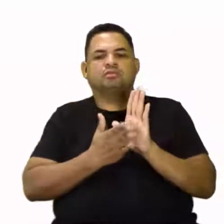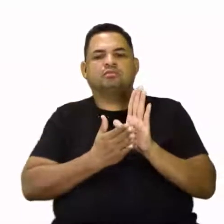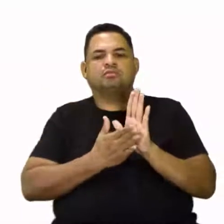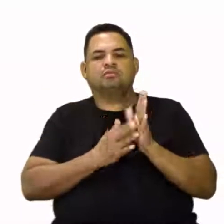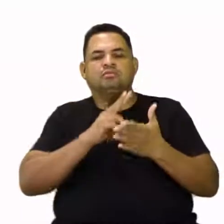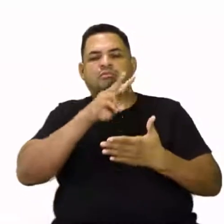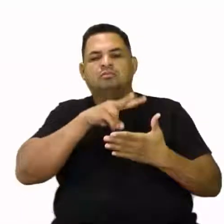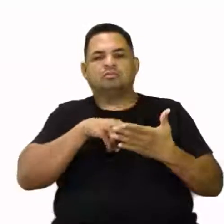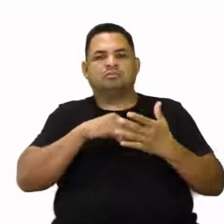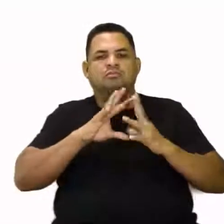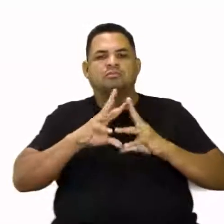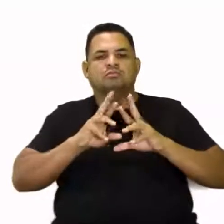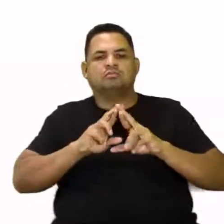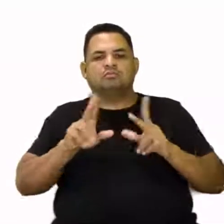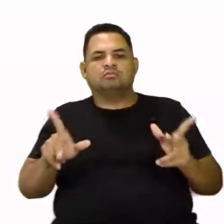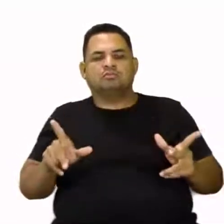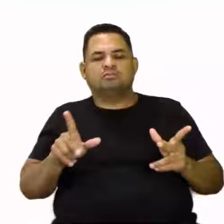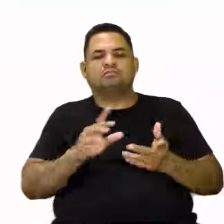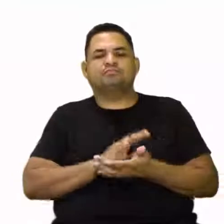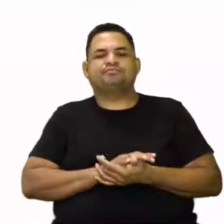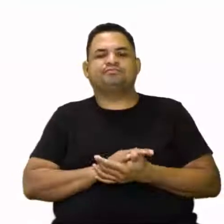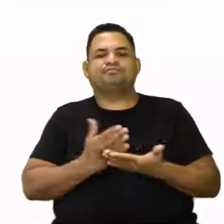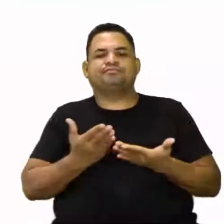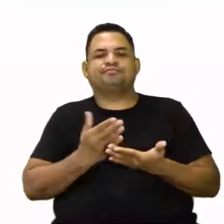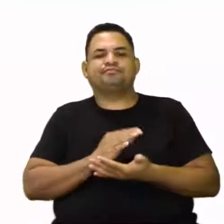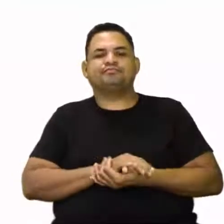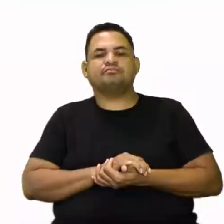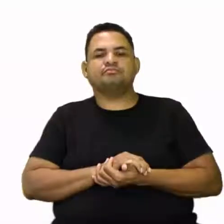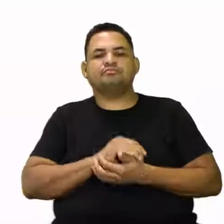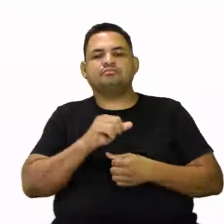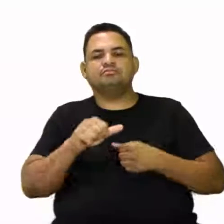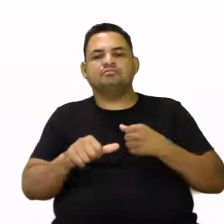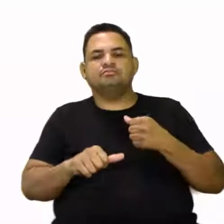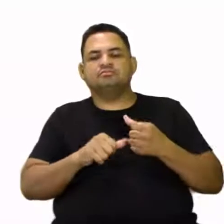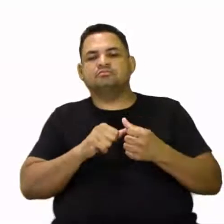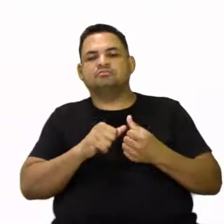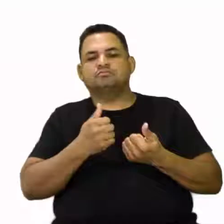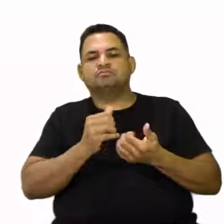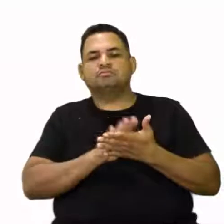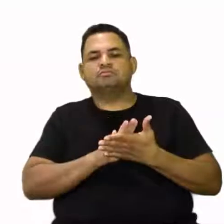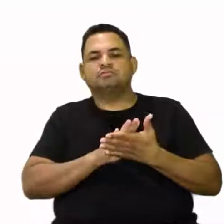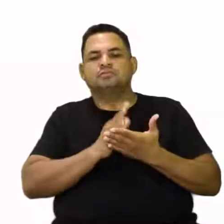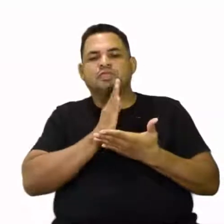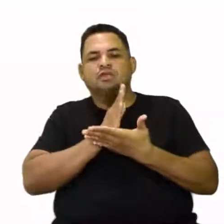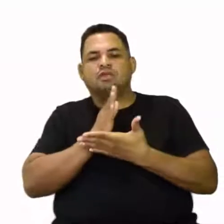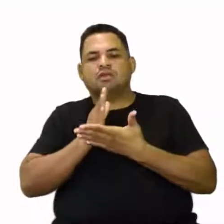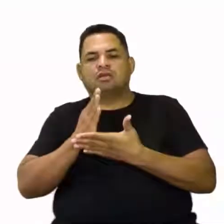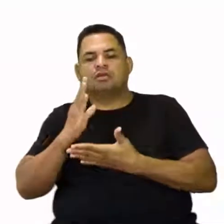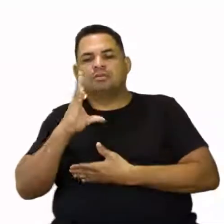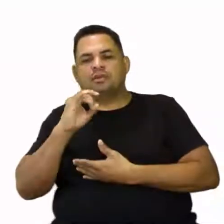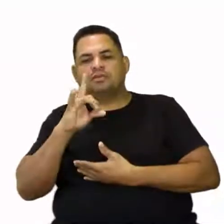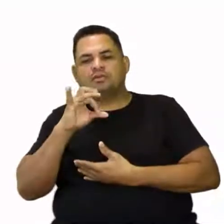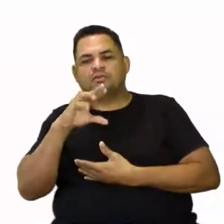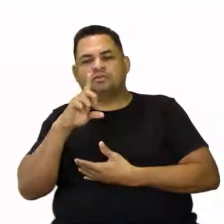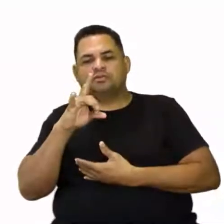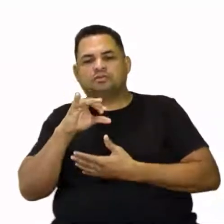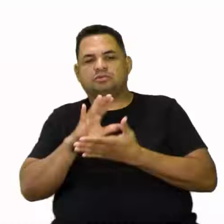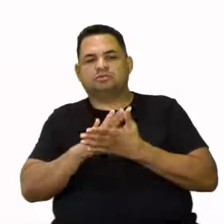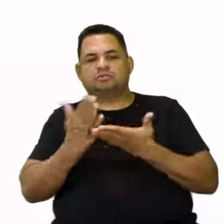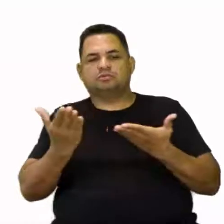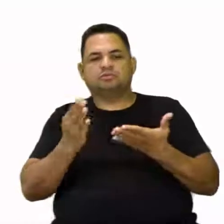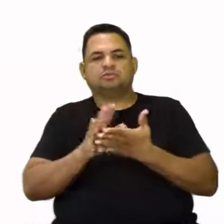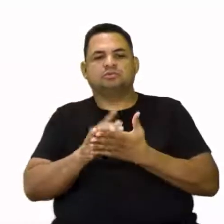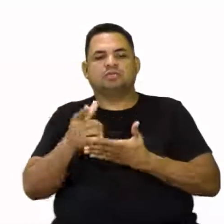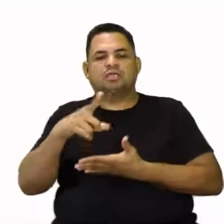leitura completamente diferente, saltando e alternando capítulos. Essa ordem que compreende textos